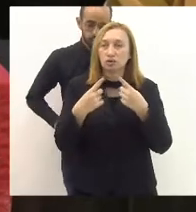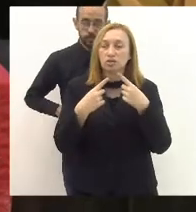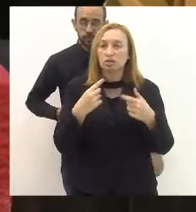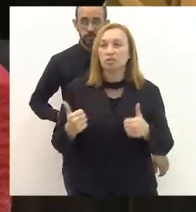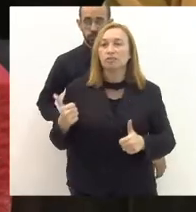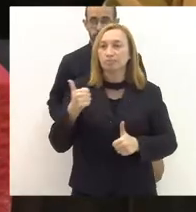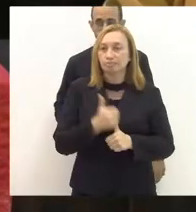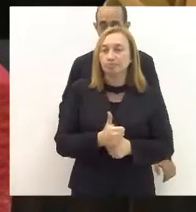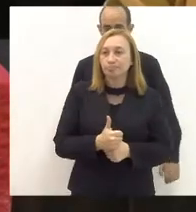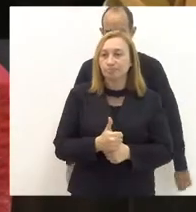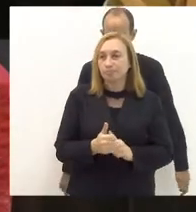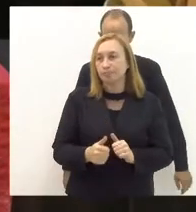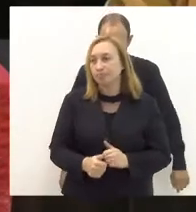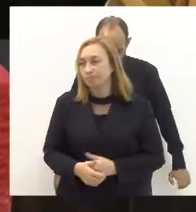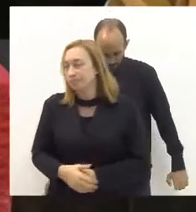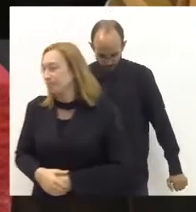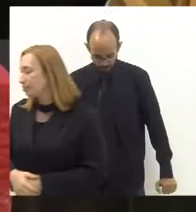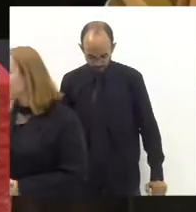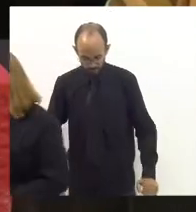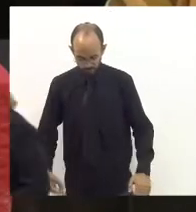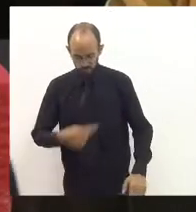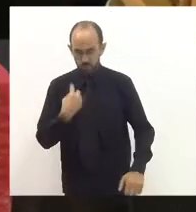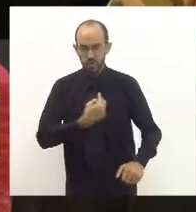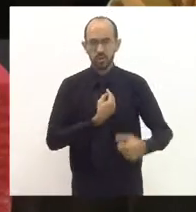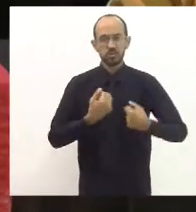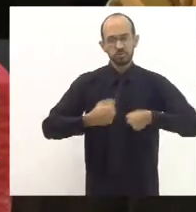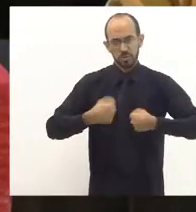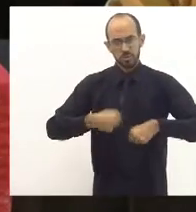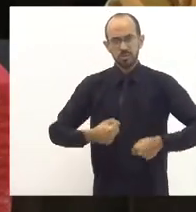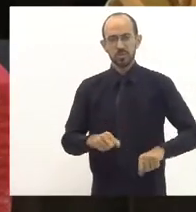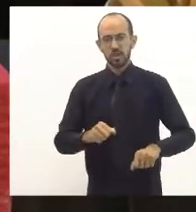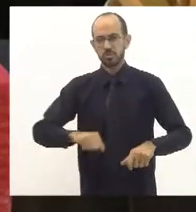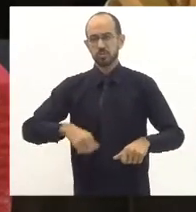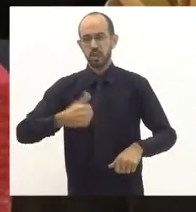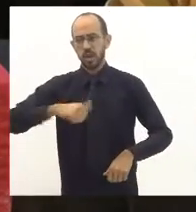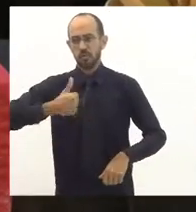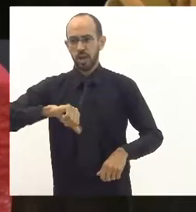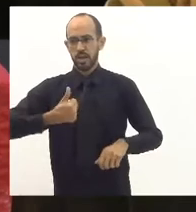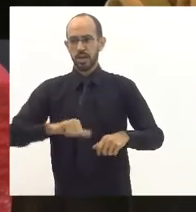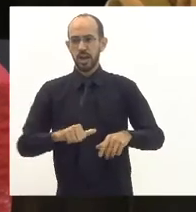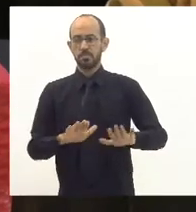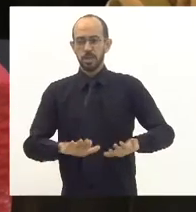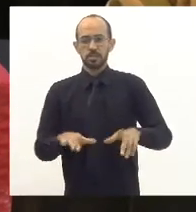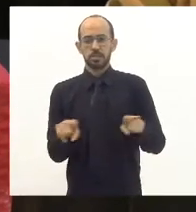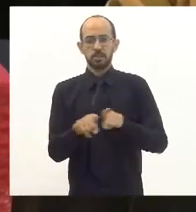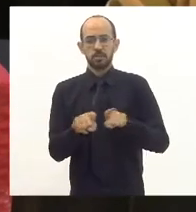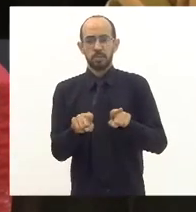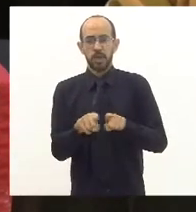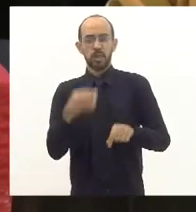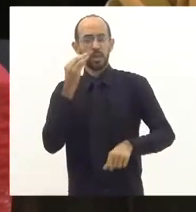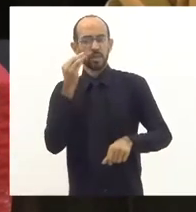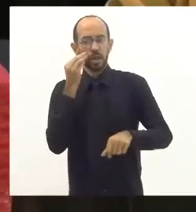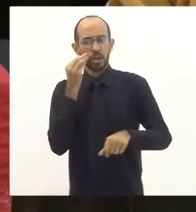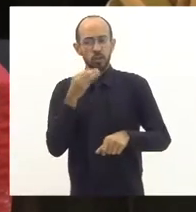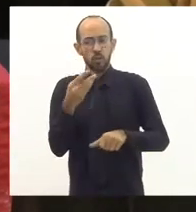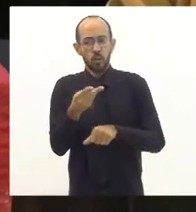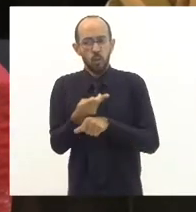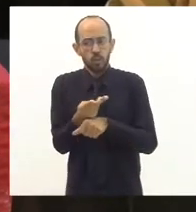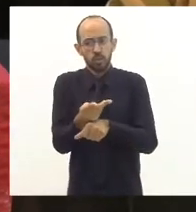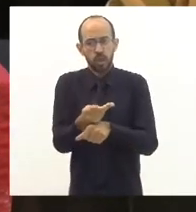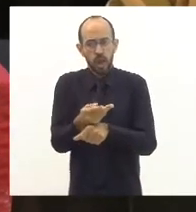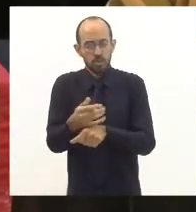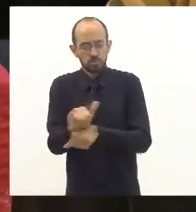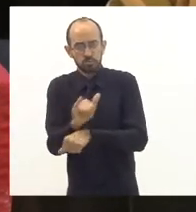também temos que nos colocar como críticos, mas também tentando encontrar caminhos para que as coisas